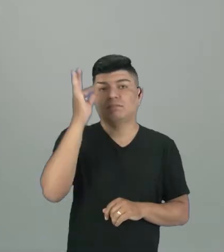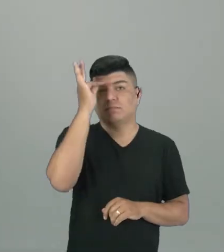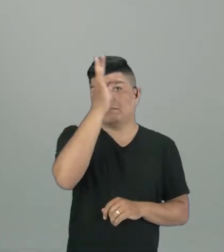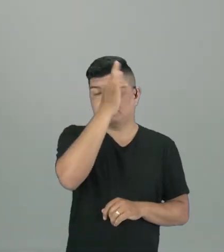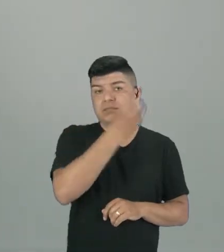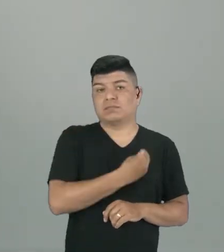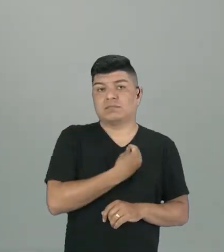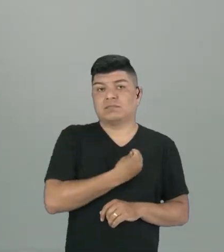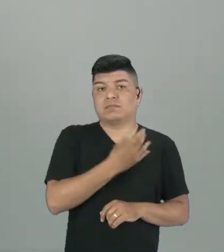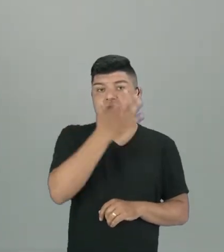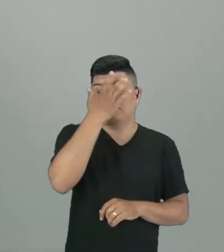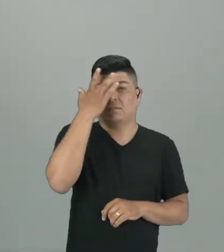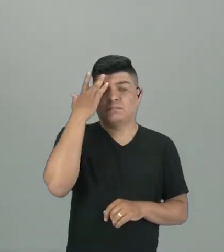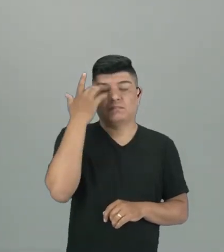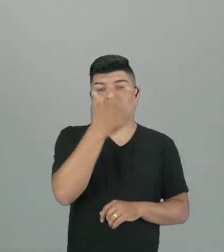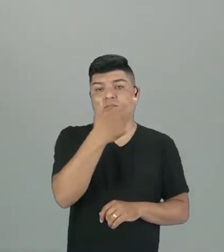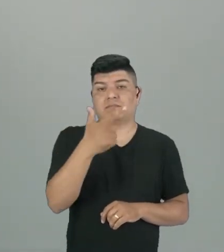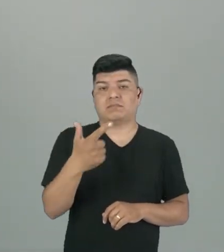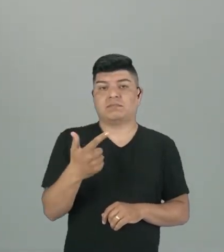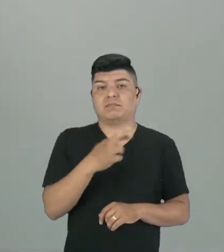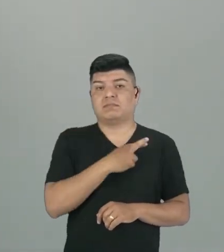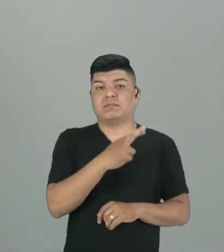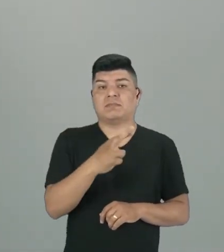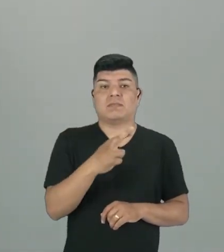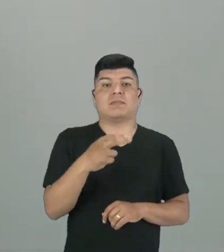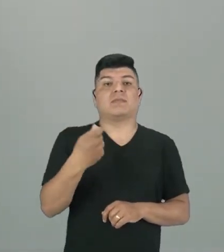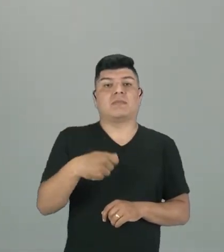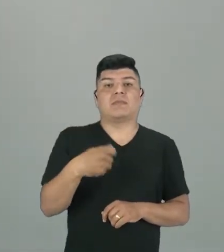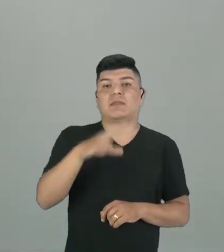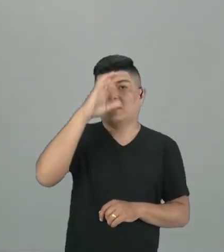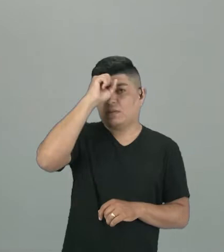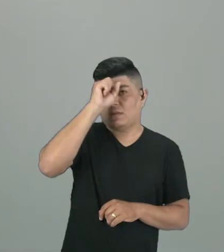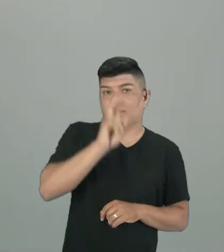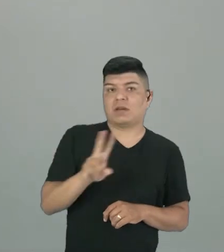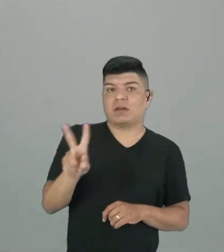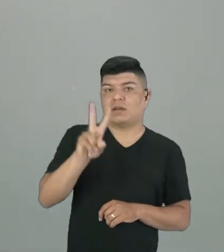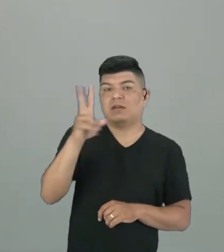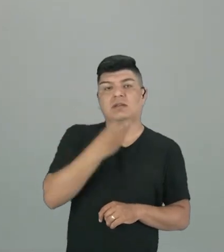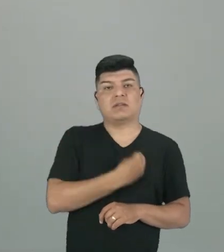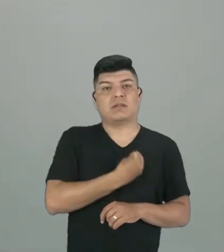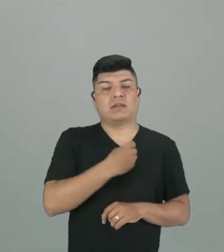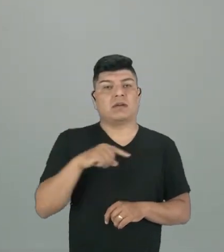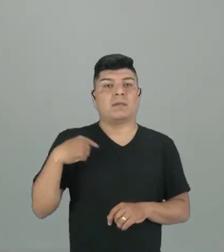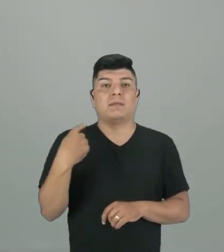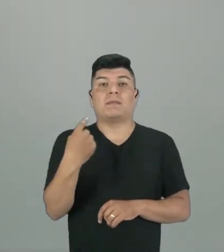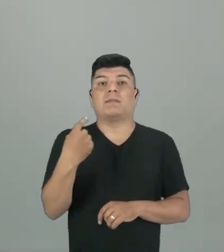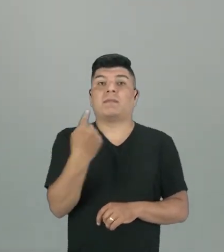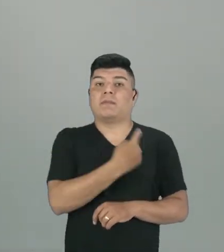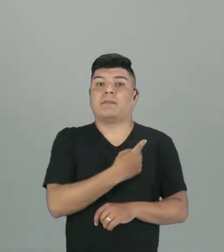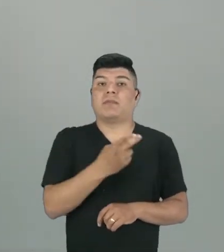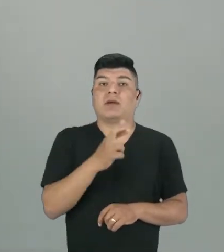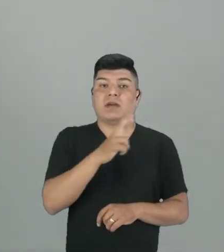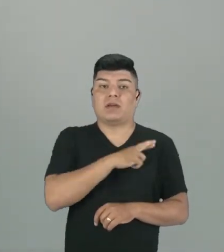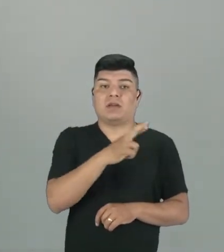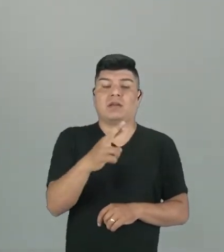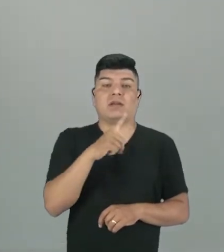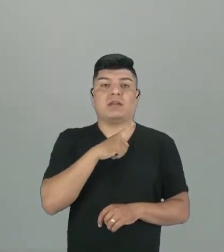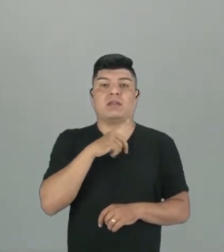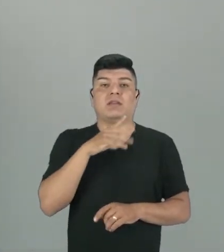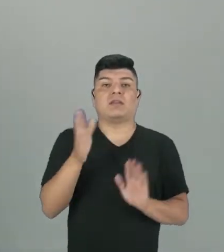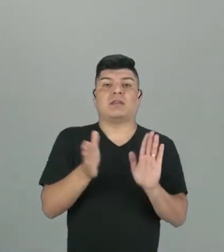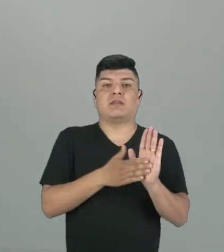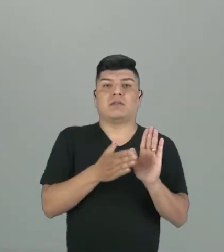para pessoas que não têm religião. Também devem aprender a valorizar a vida. Mas nas religiões existe até uma